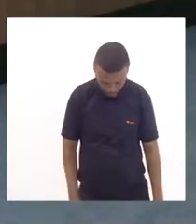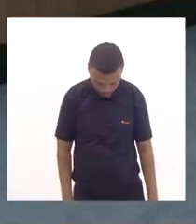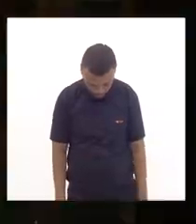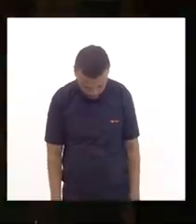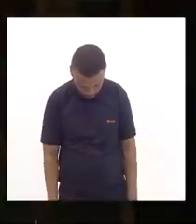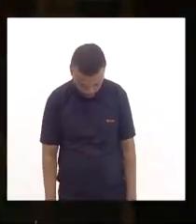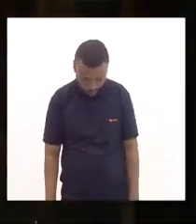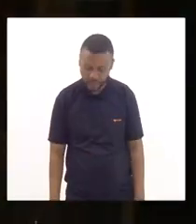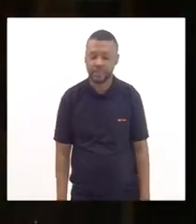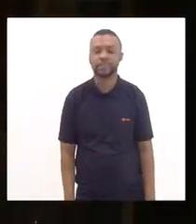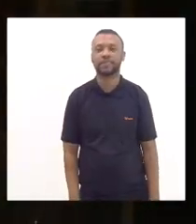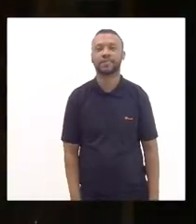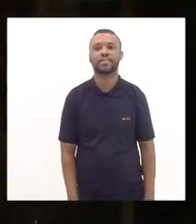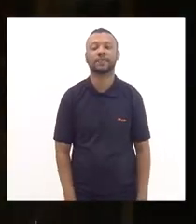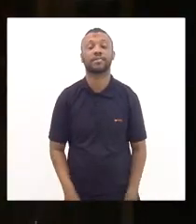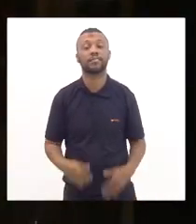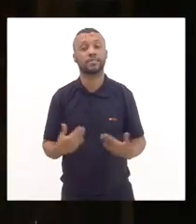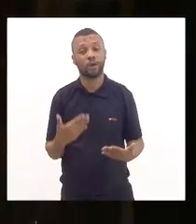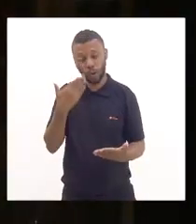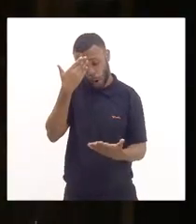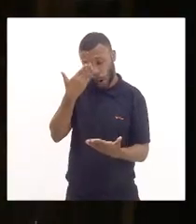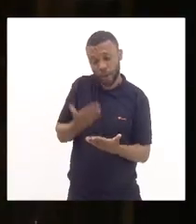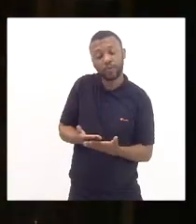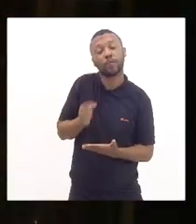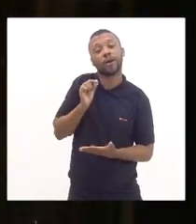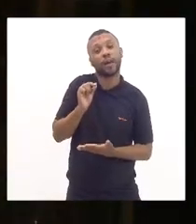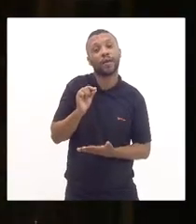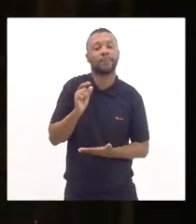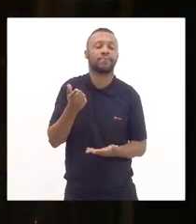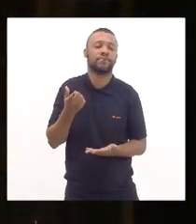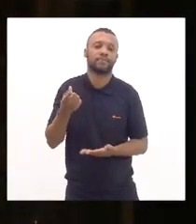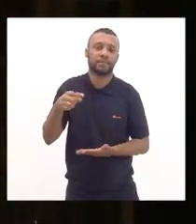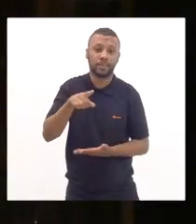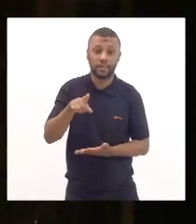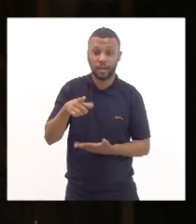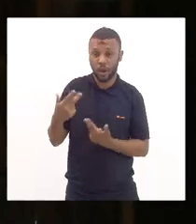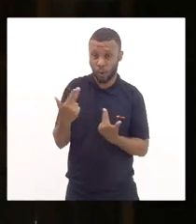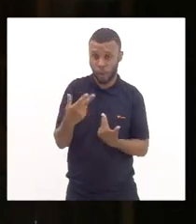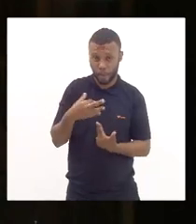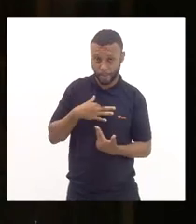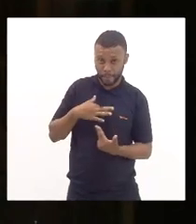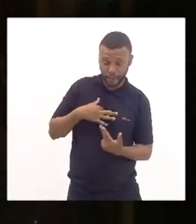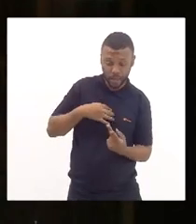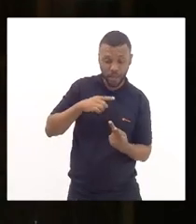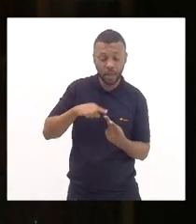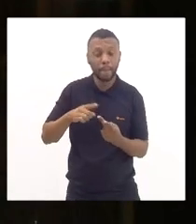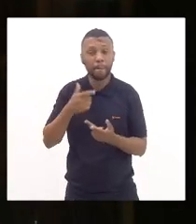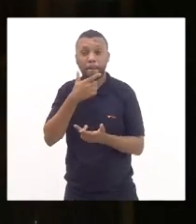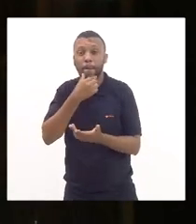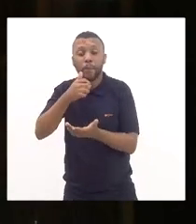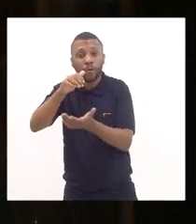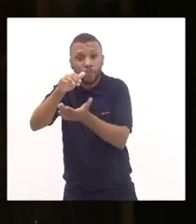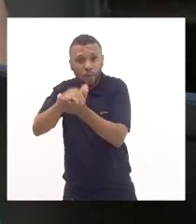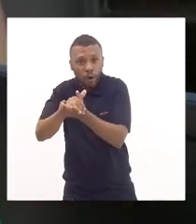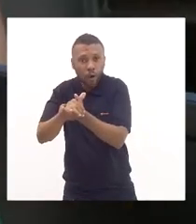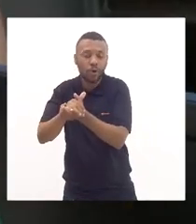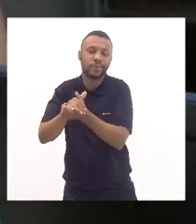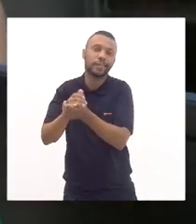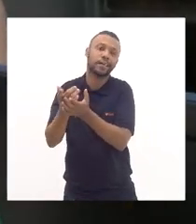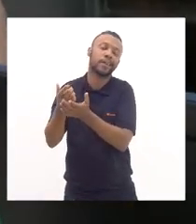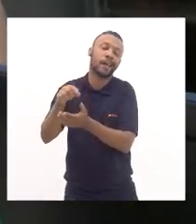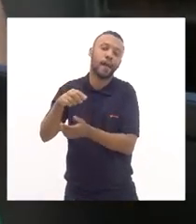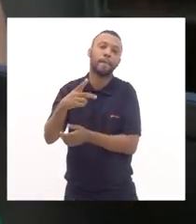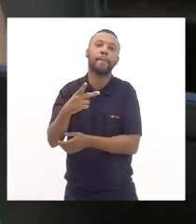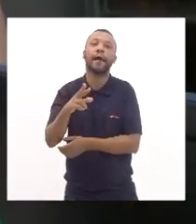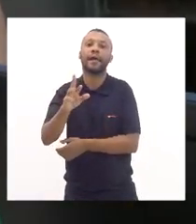E eu acredito que, assim como foi para mim e para o meu esposo, que também é servidor, ele é da Polícia Rodoviária Federal, foi